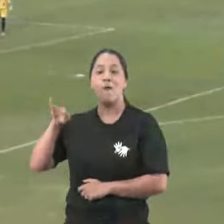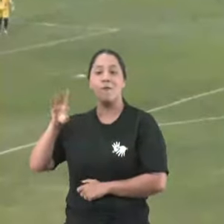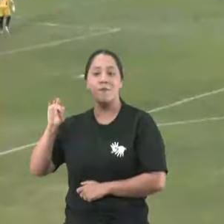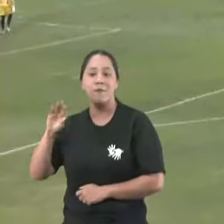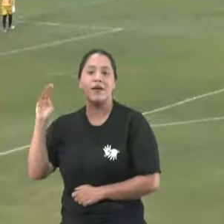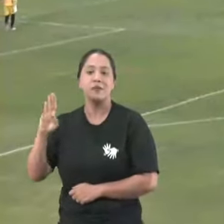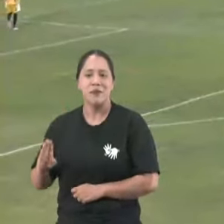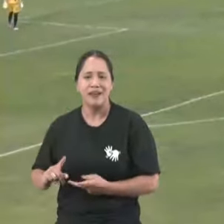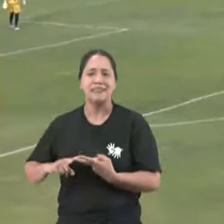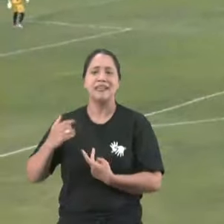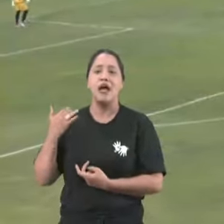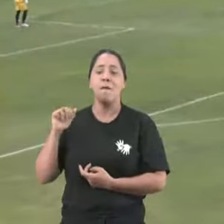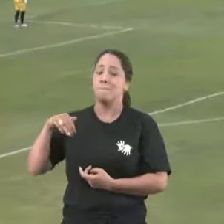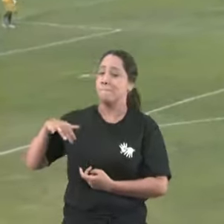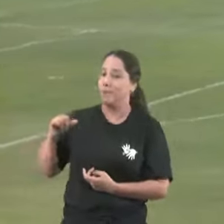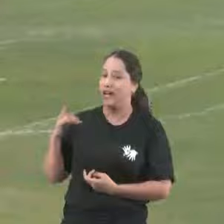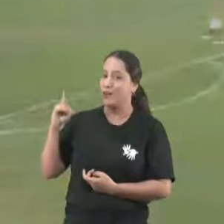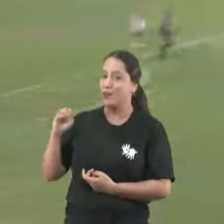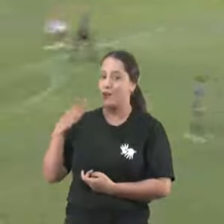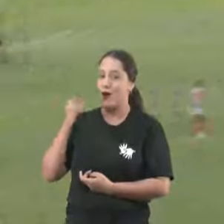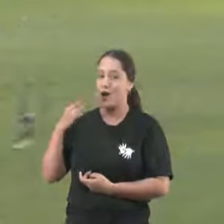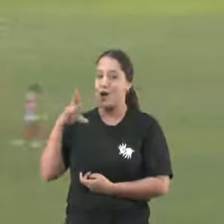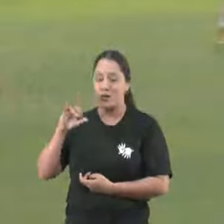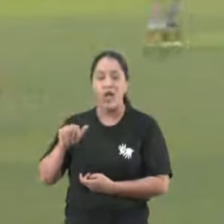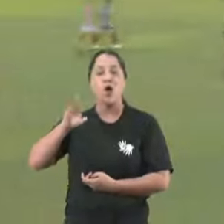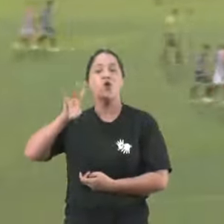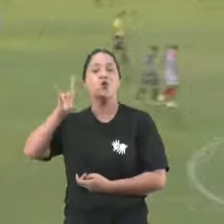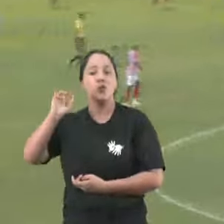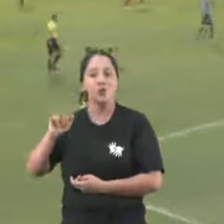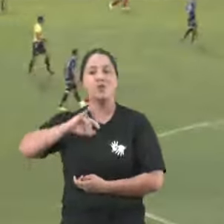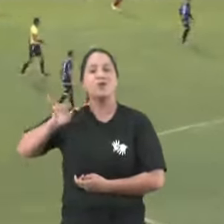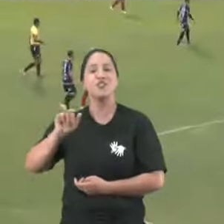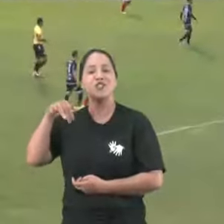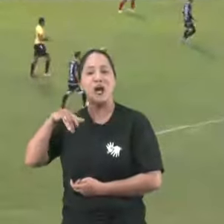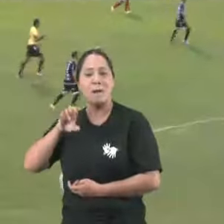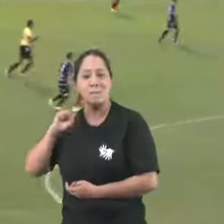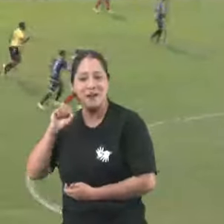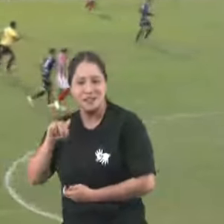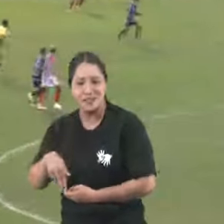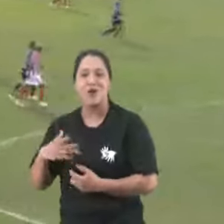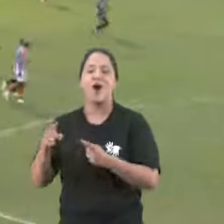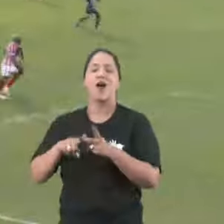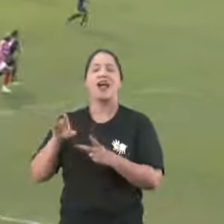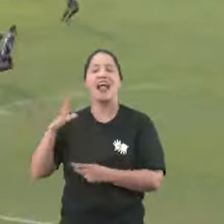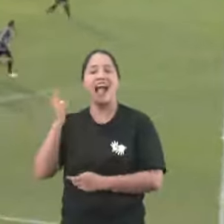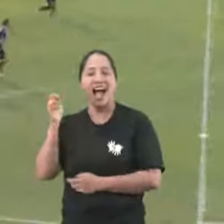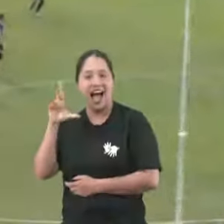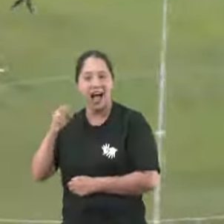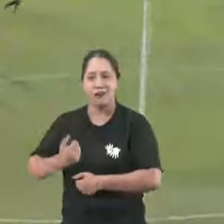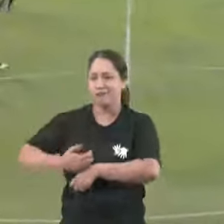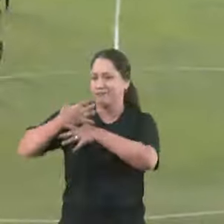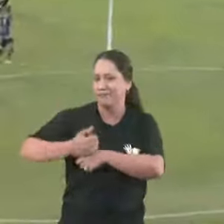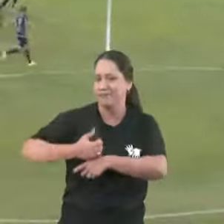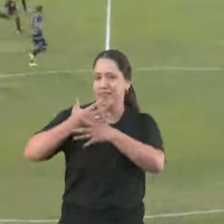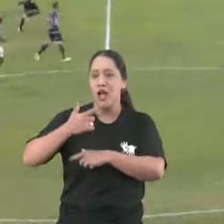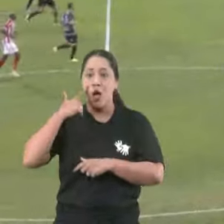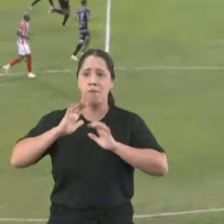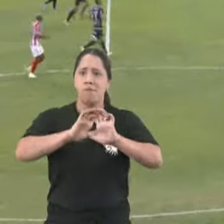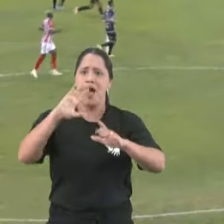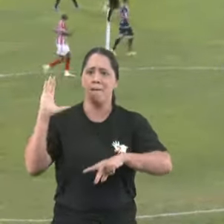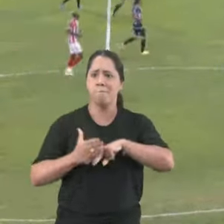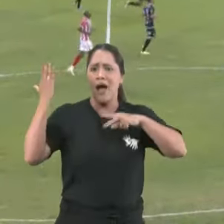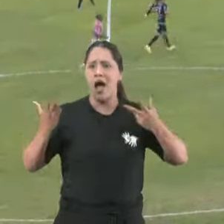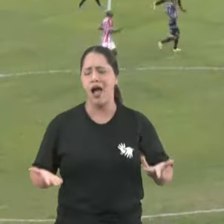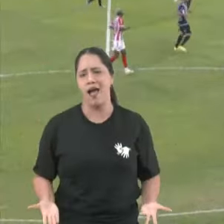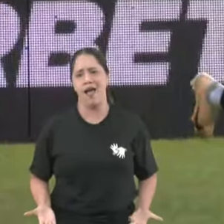o Mano do Acordeon, Hudson Nascimento, Jamerson Oliveira, Carlos Eduardo, muita gente